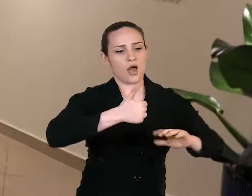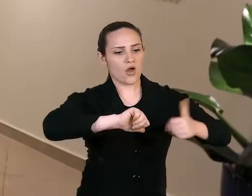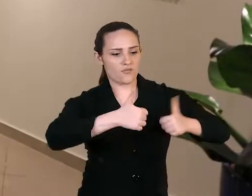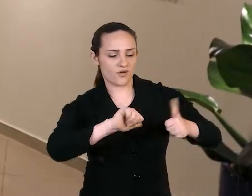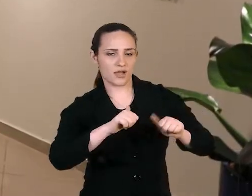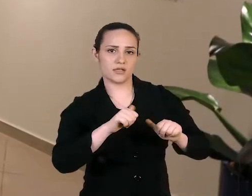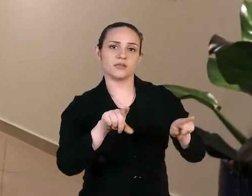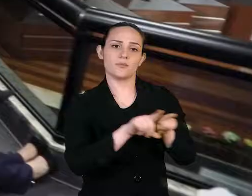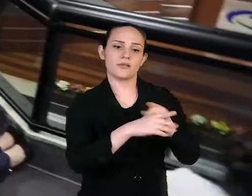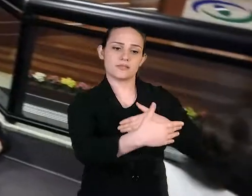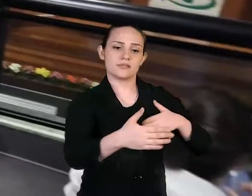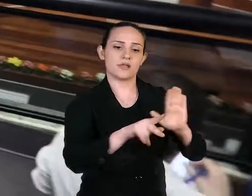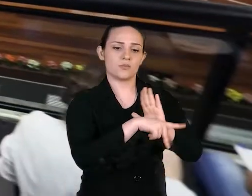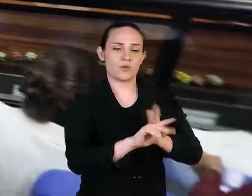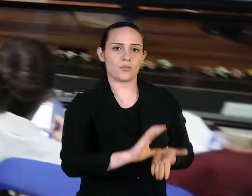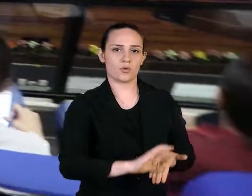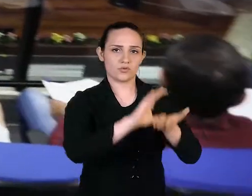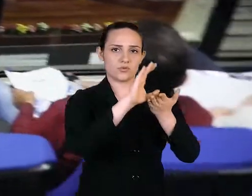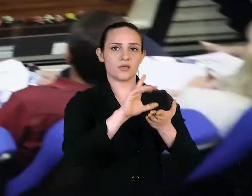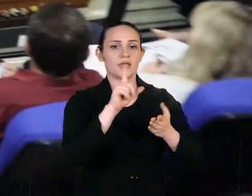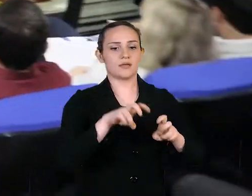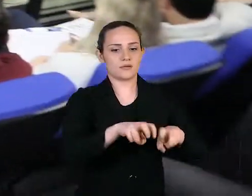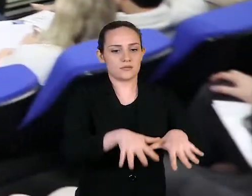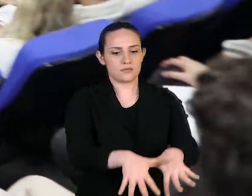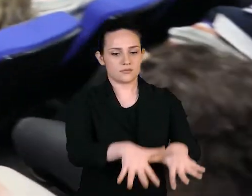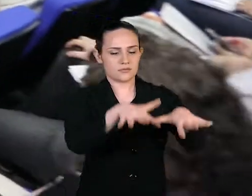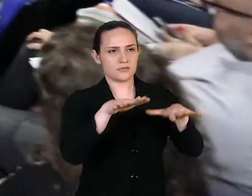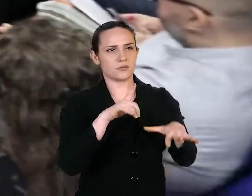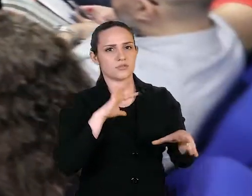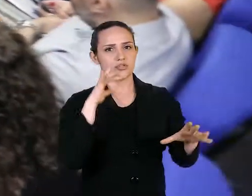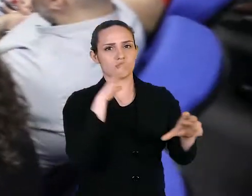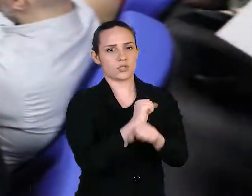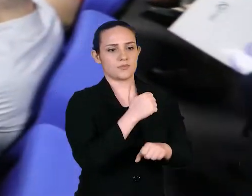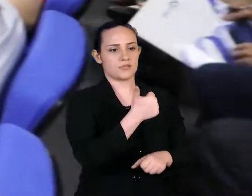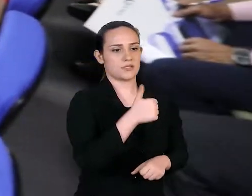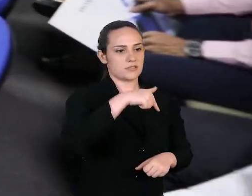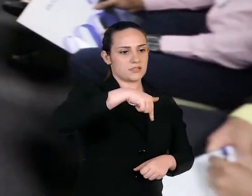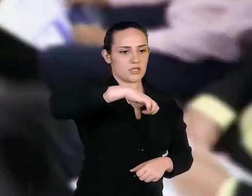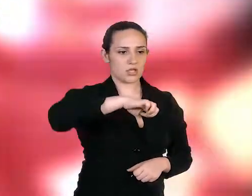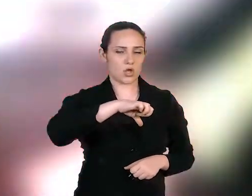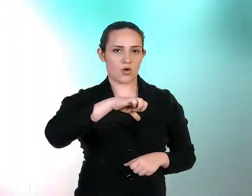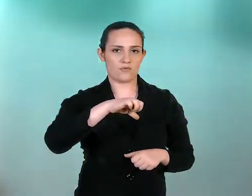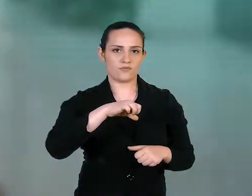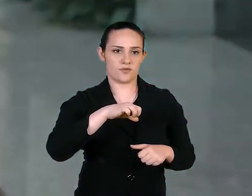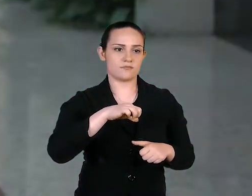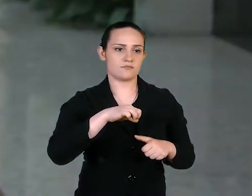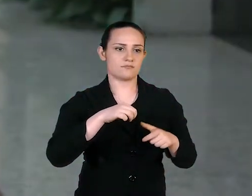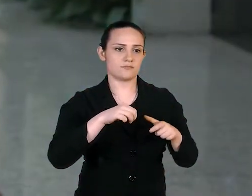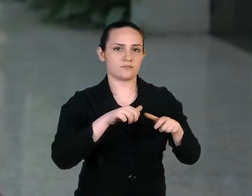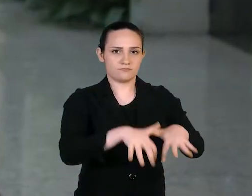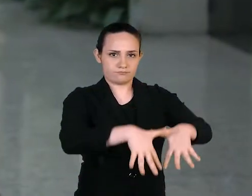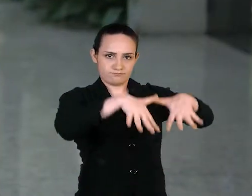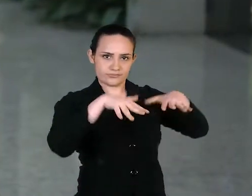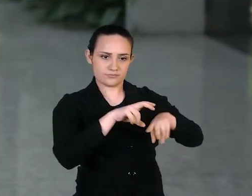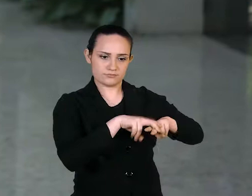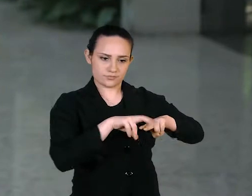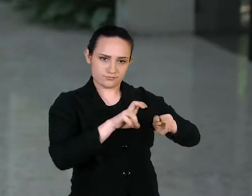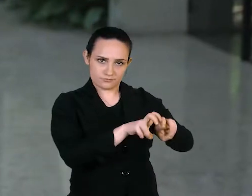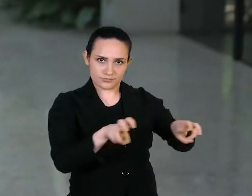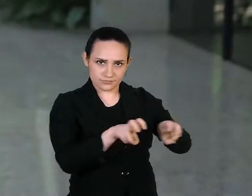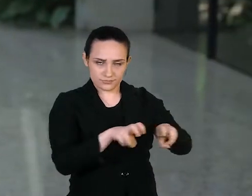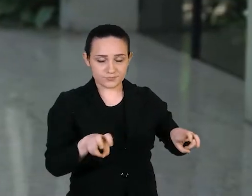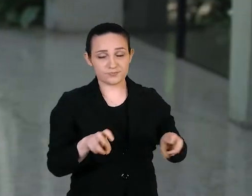gabinetes dos conselheiros, além do plenário com capacidade para 179 lugares. O Tribunal de Contas tem